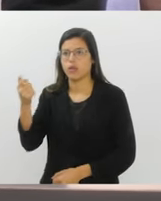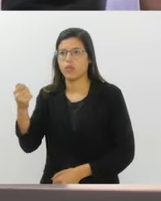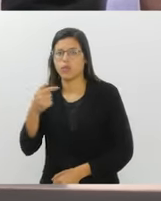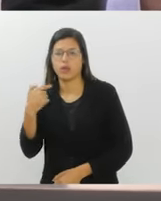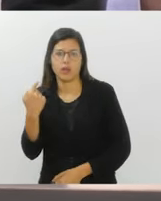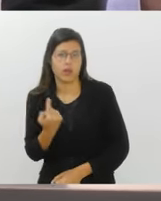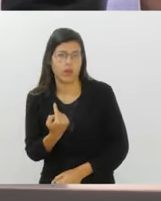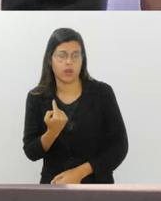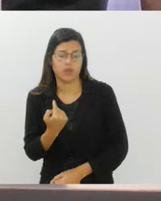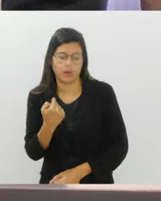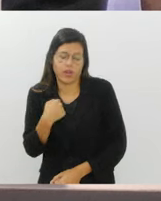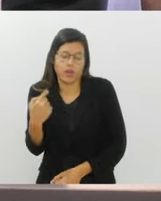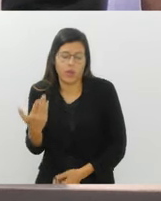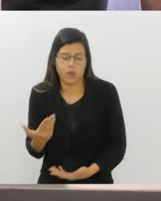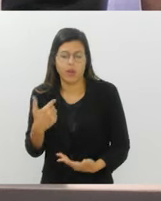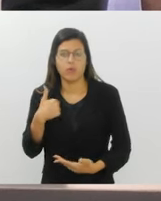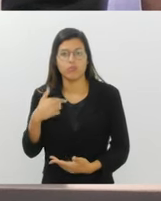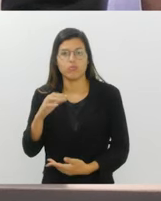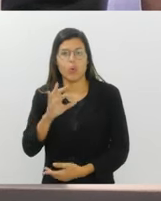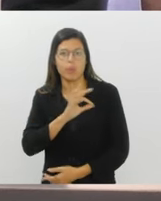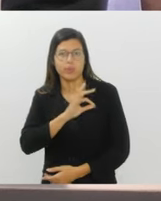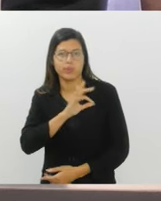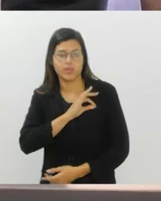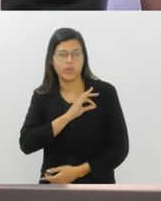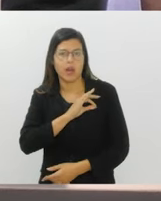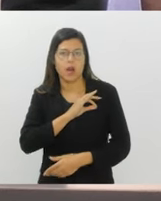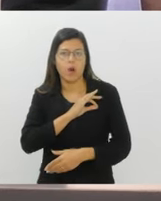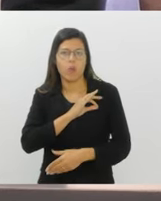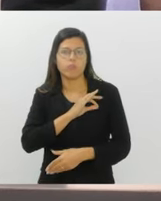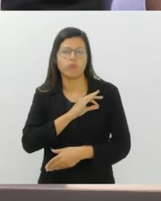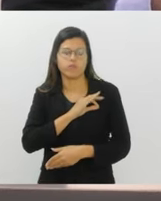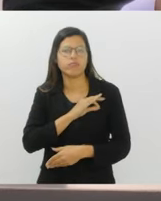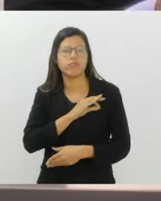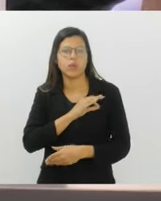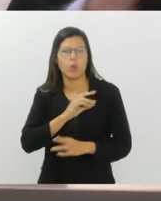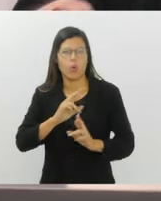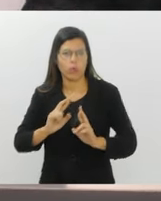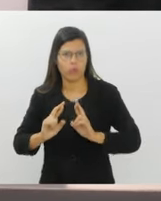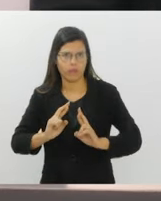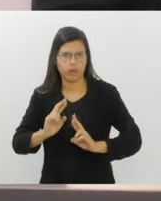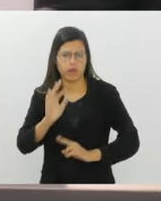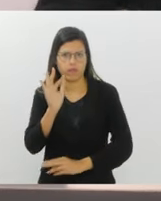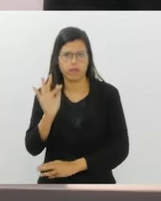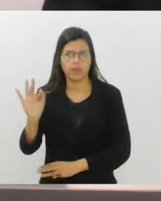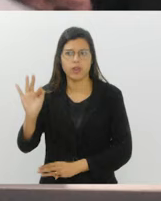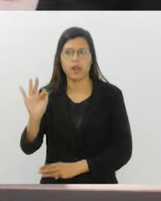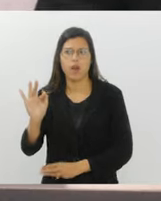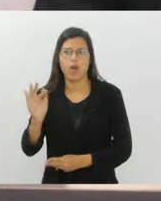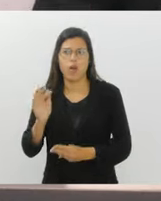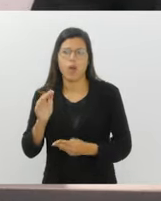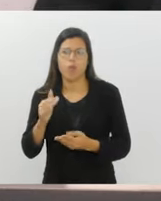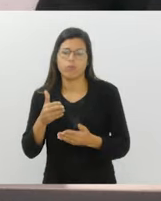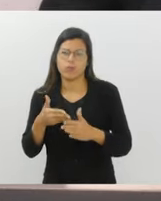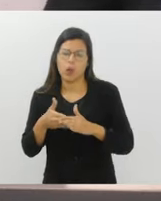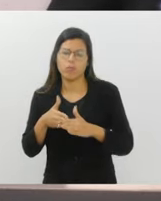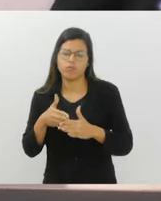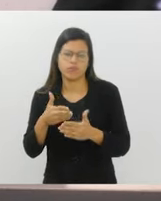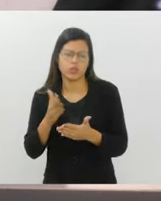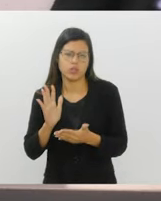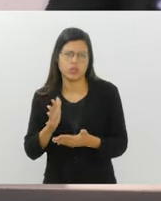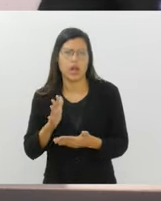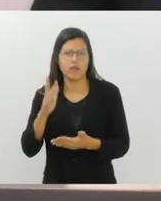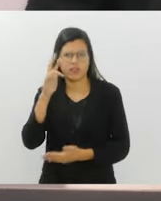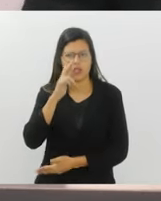policial rodoviário federal aí há quase 20 anos, além de ter sido deputado nessa casa, acostumado a fiscalizar, falei para ele, meu irmão, eu vou para